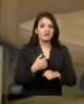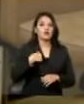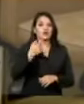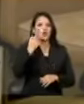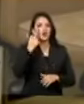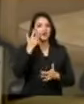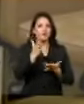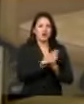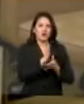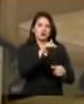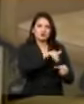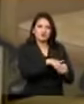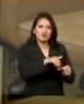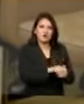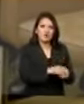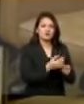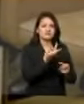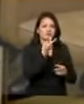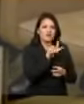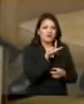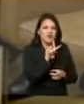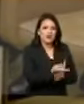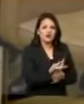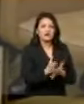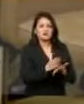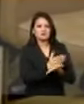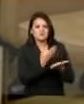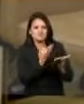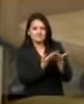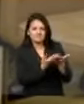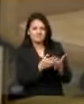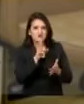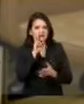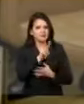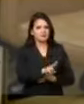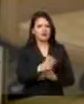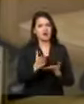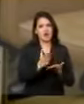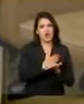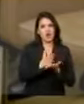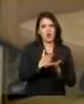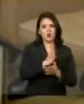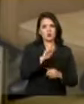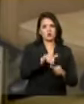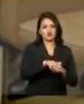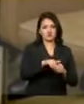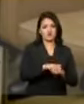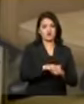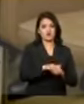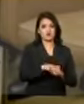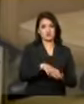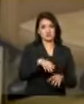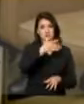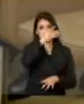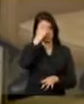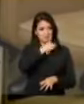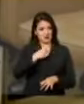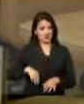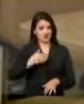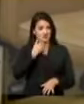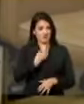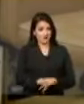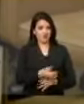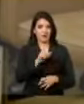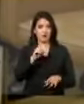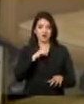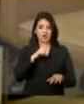alguns votos, em alguns pronunciamentos dos ministros favoráveis à execução antecipada, uma análise a